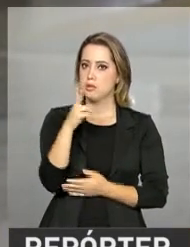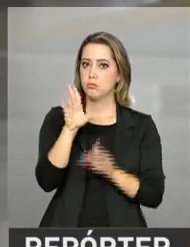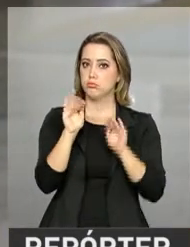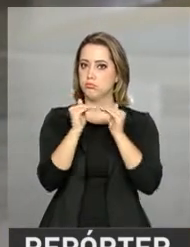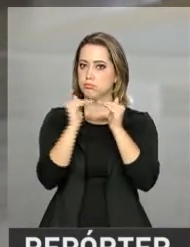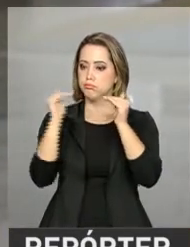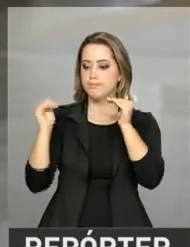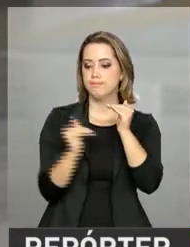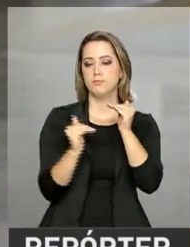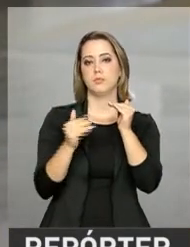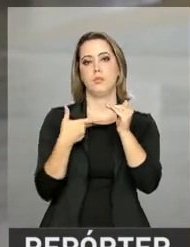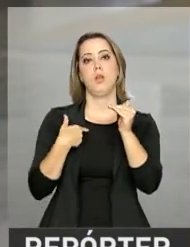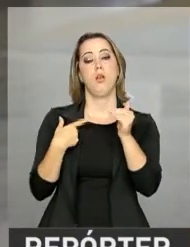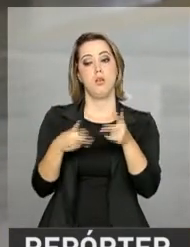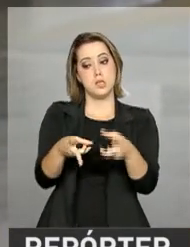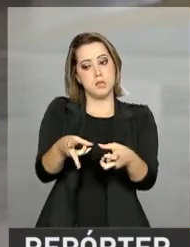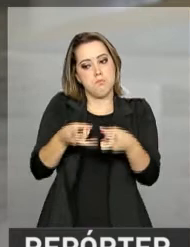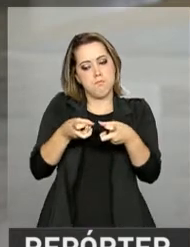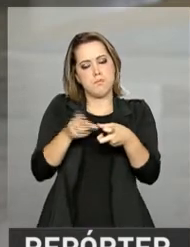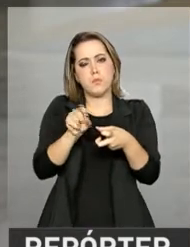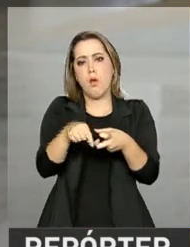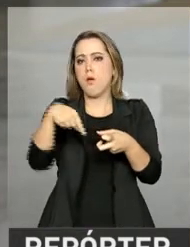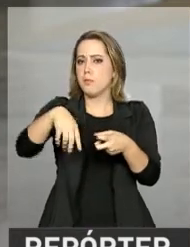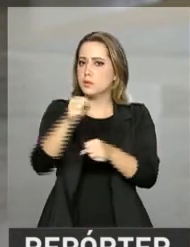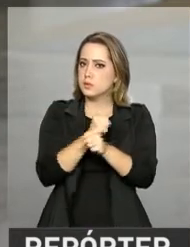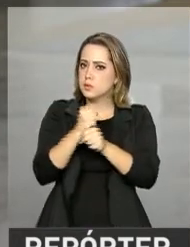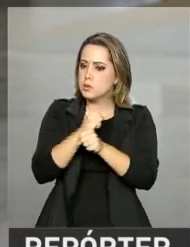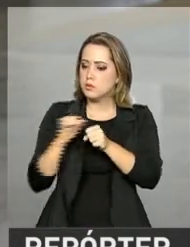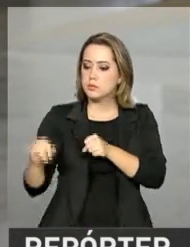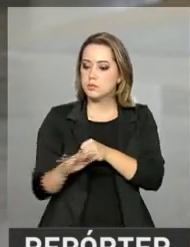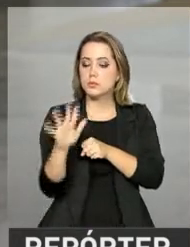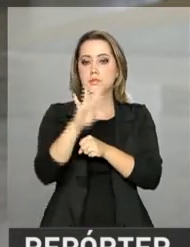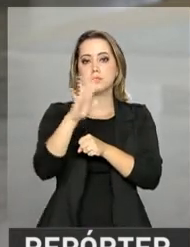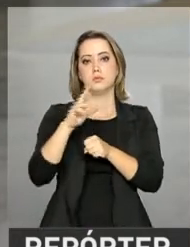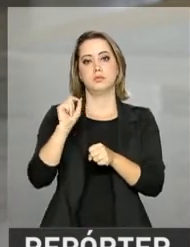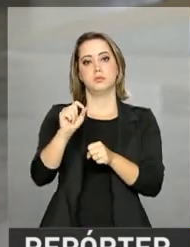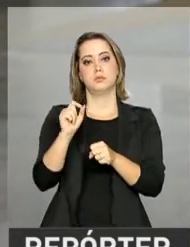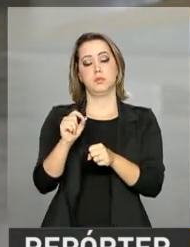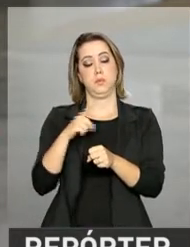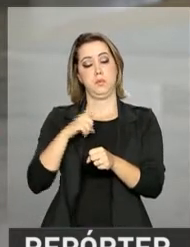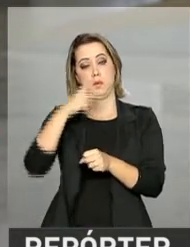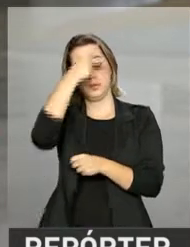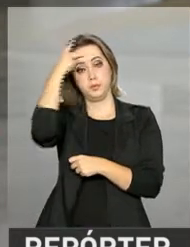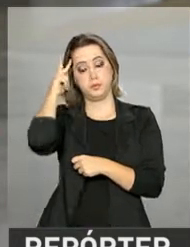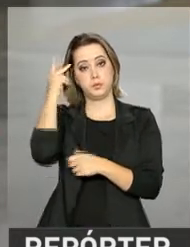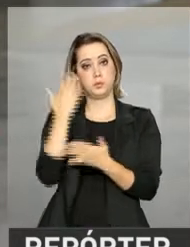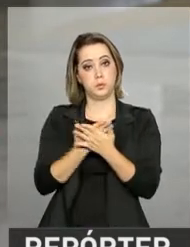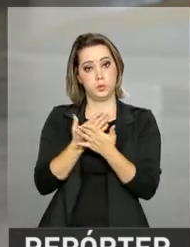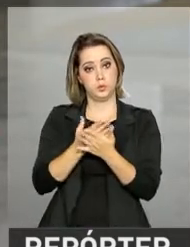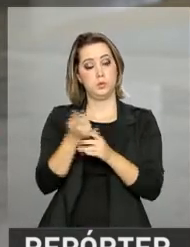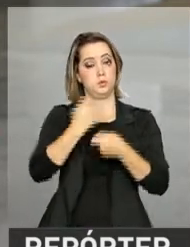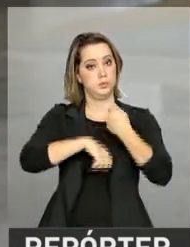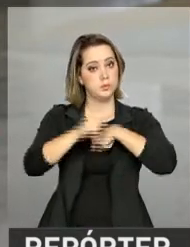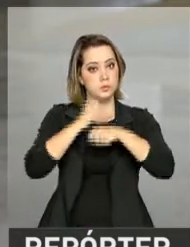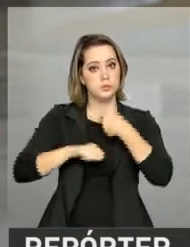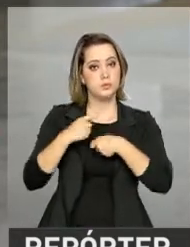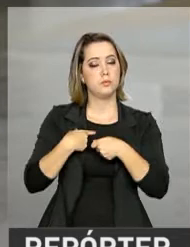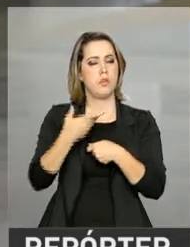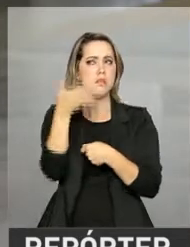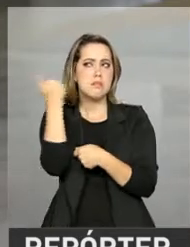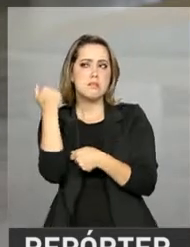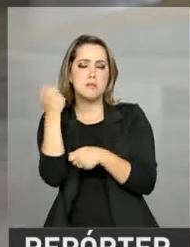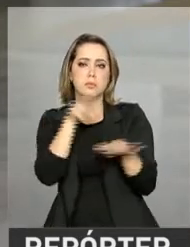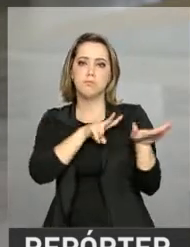na previsão de inflação para 2017 feita pelos analistas econômicos na semana passada eles